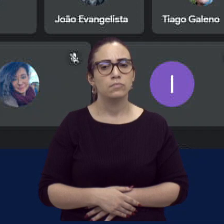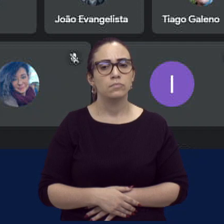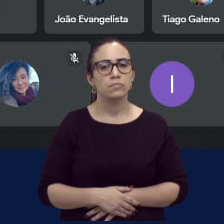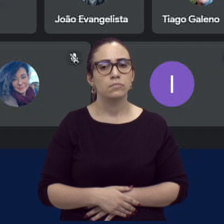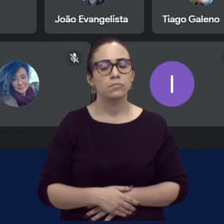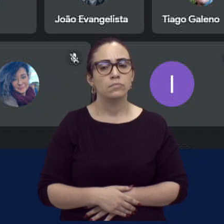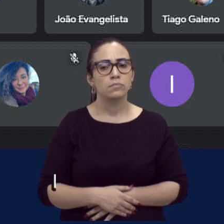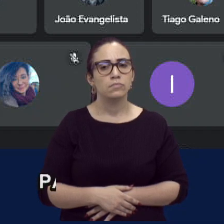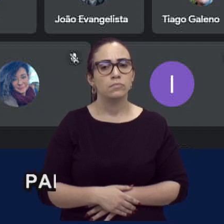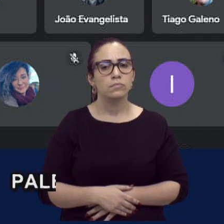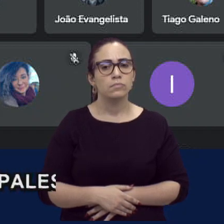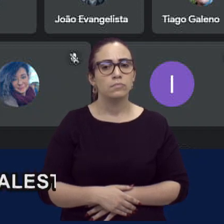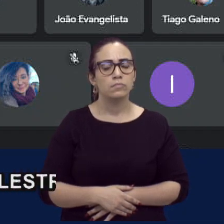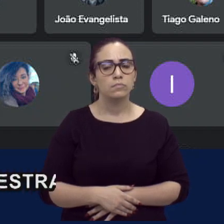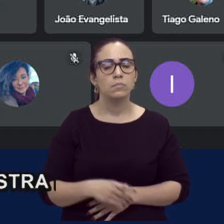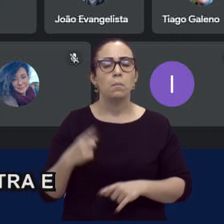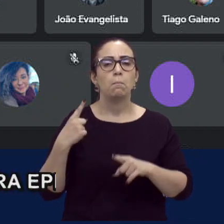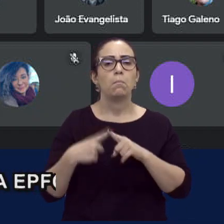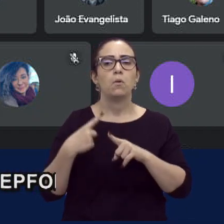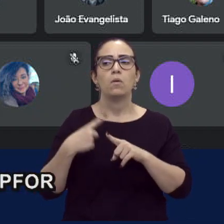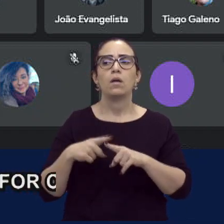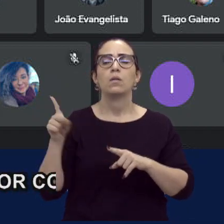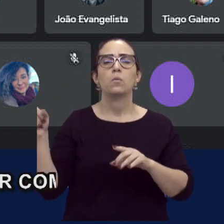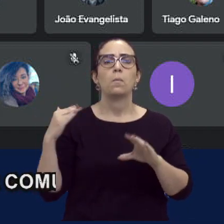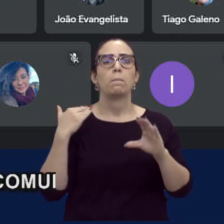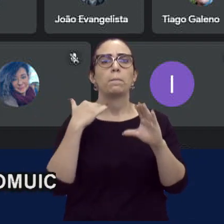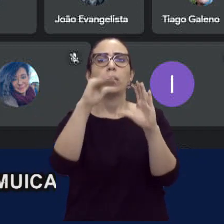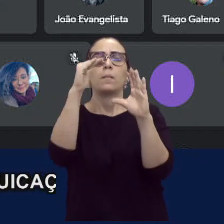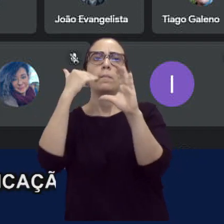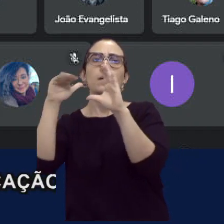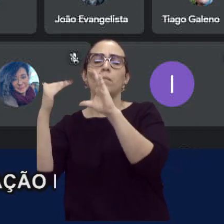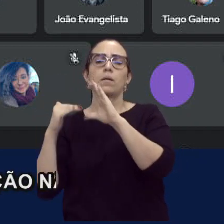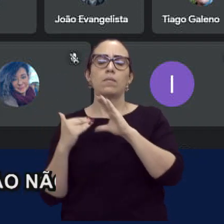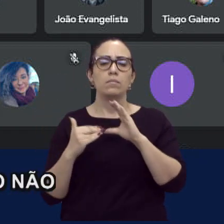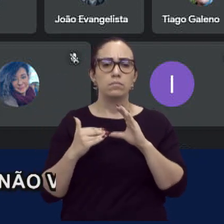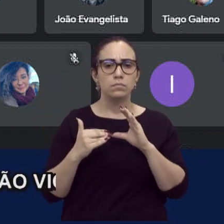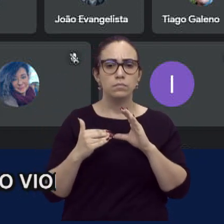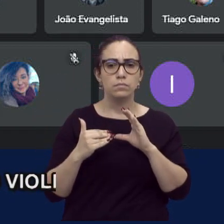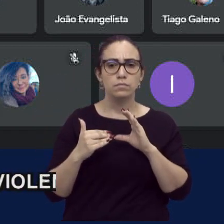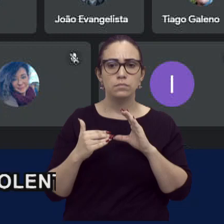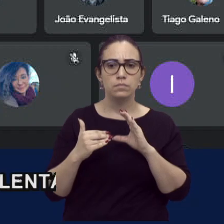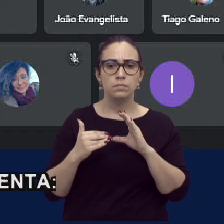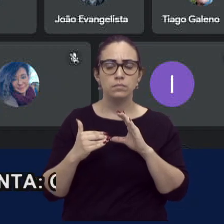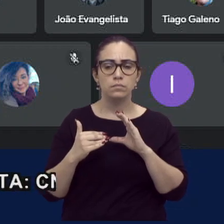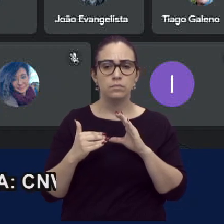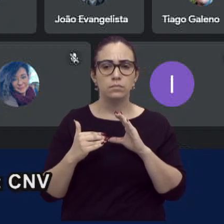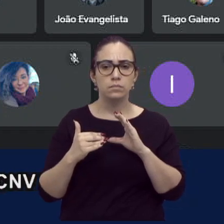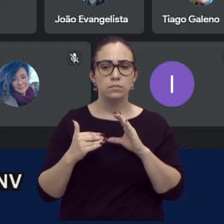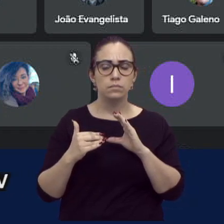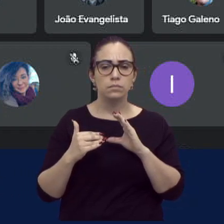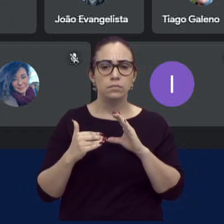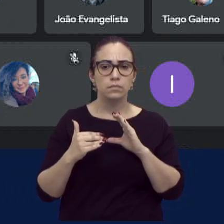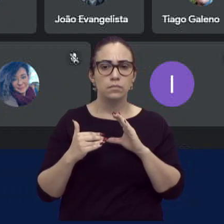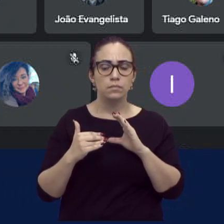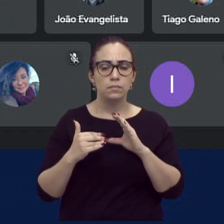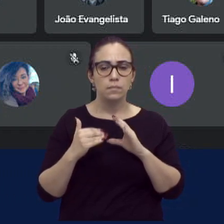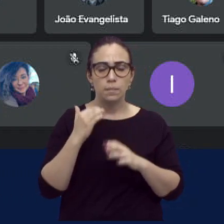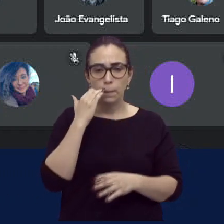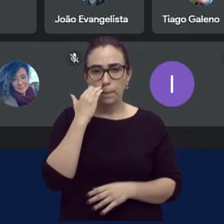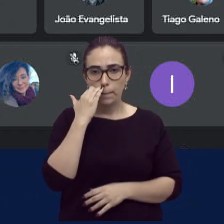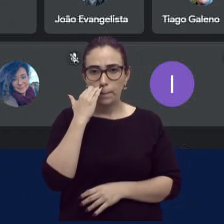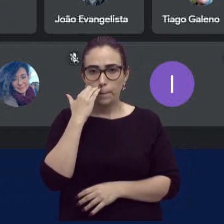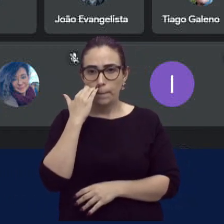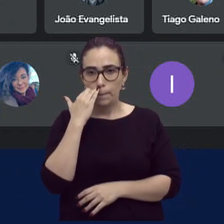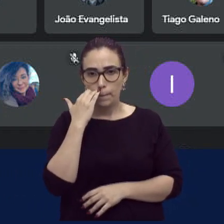E a razão por que você está mandando agora ou somente depois que você tiver